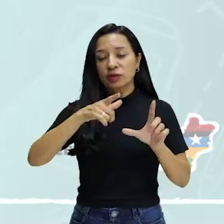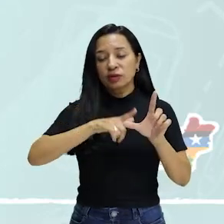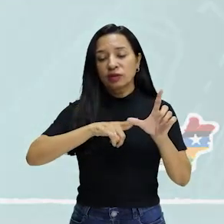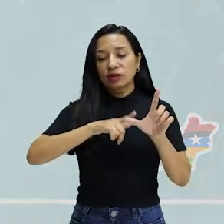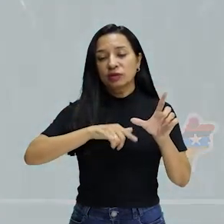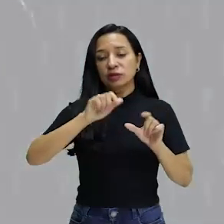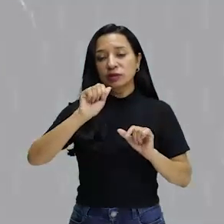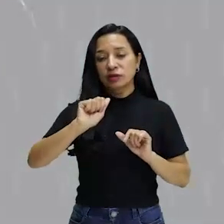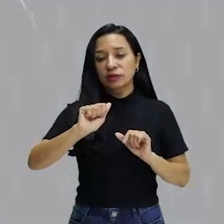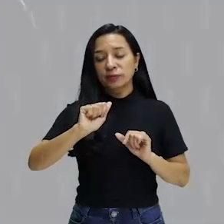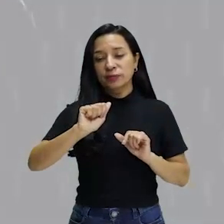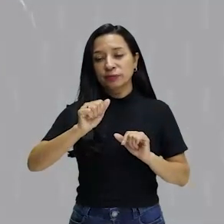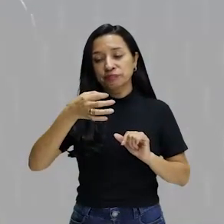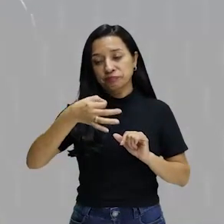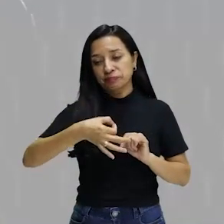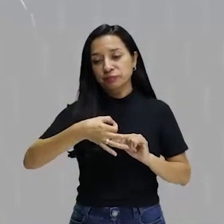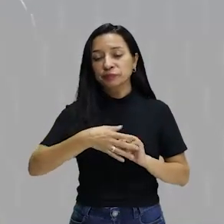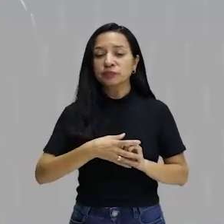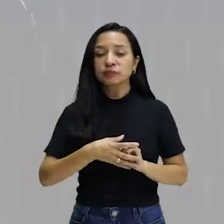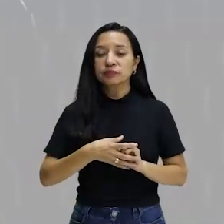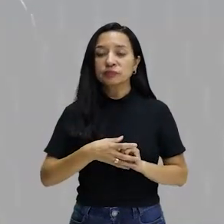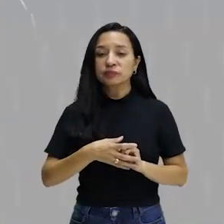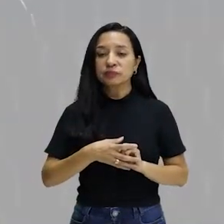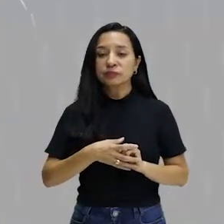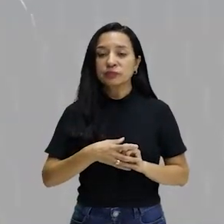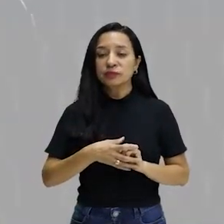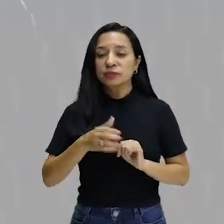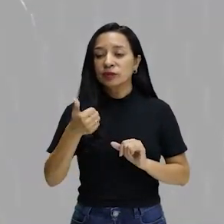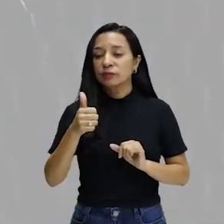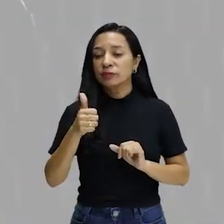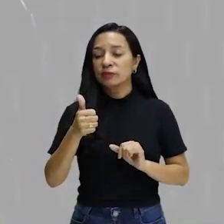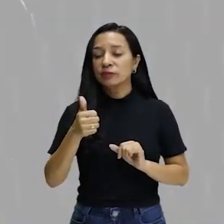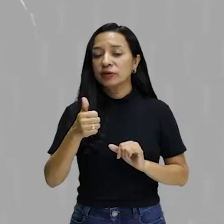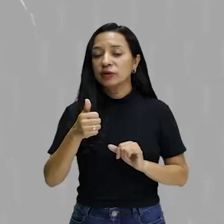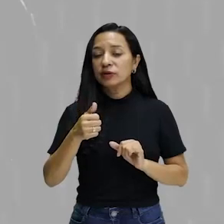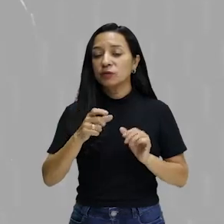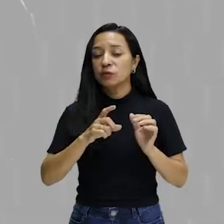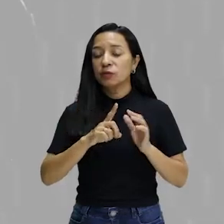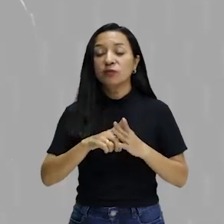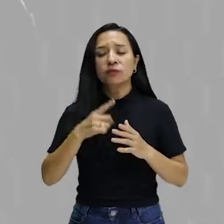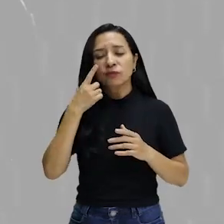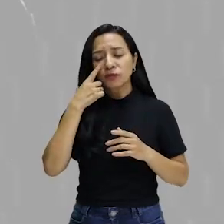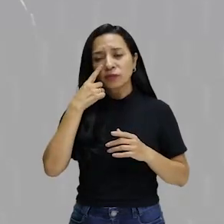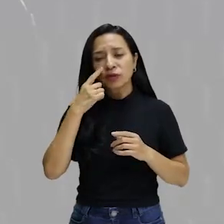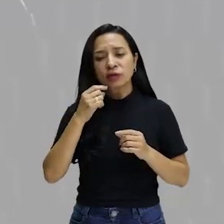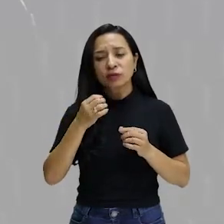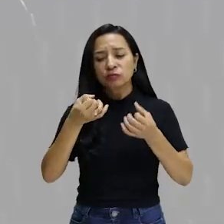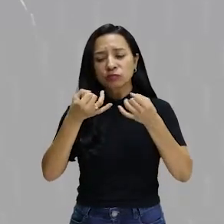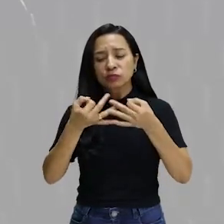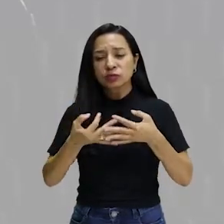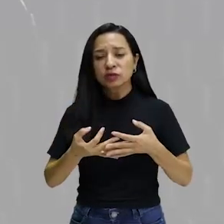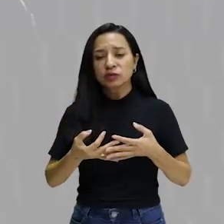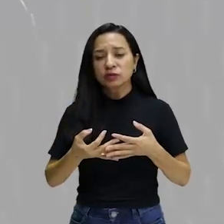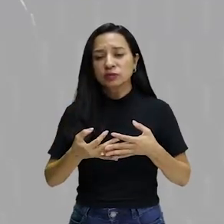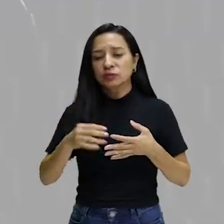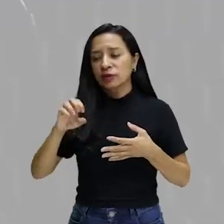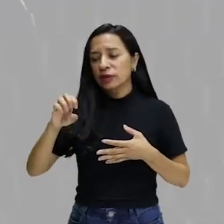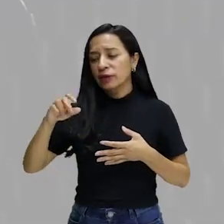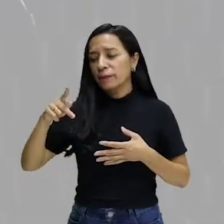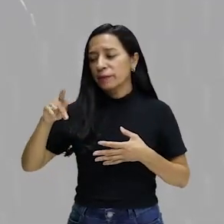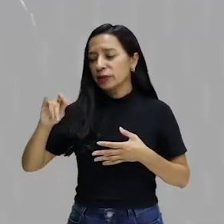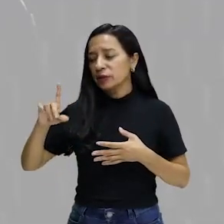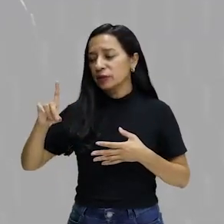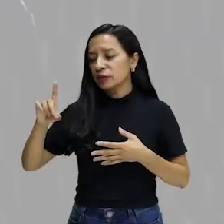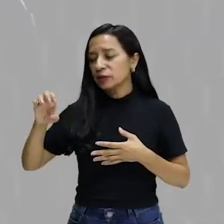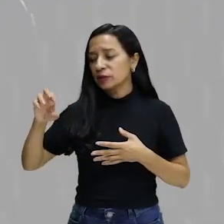A. Certo, pessoal? Então, assim, vamos primeiro analisar o seguinte. Na epiderme, ou seja, a parte